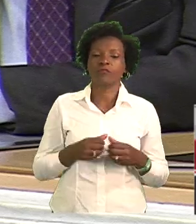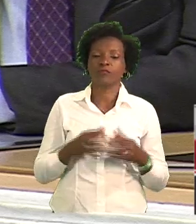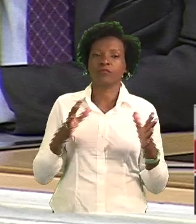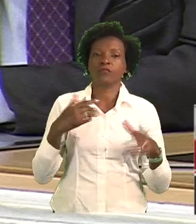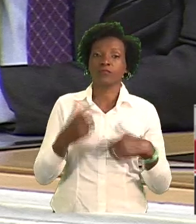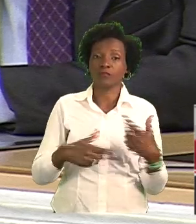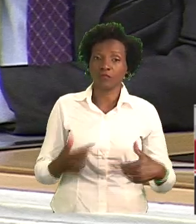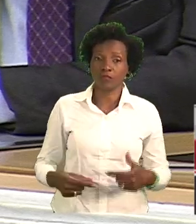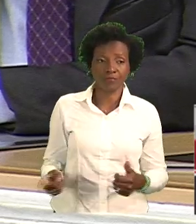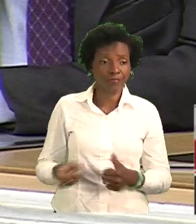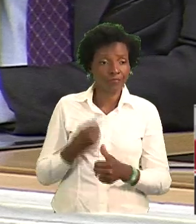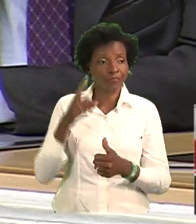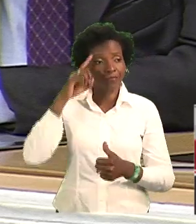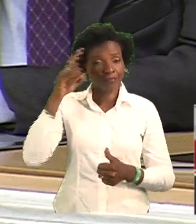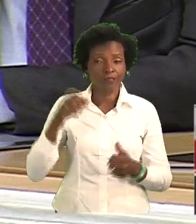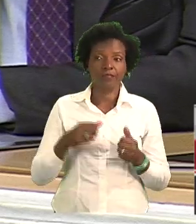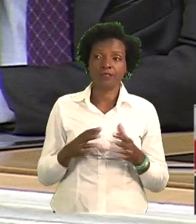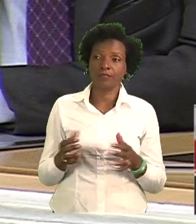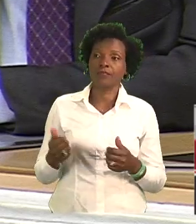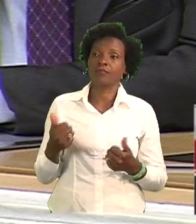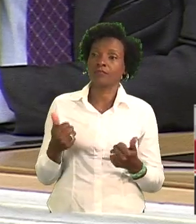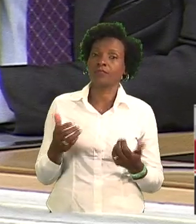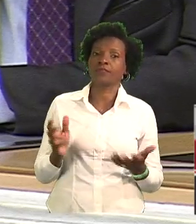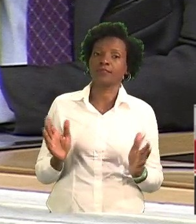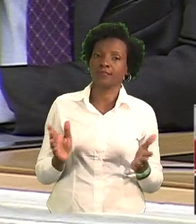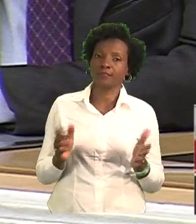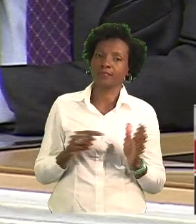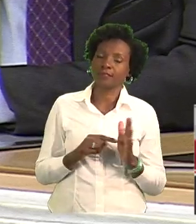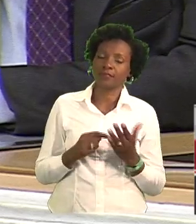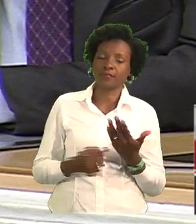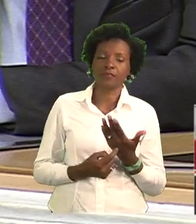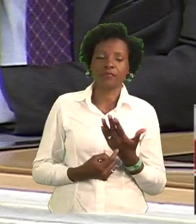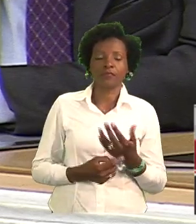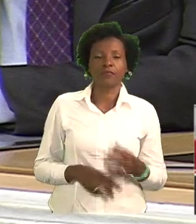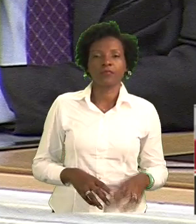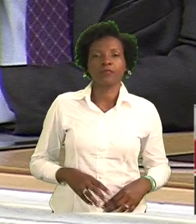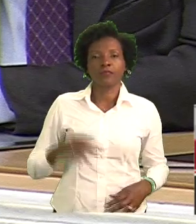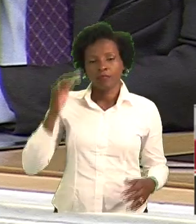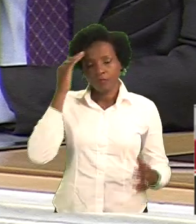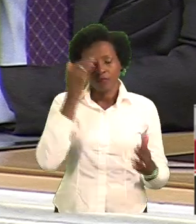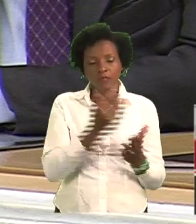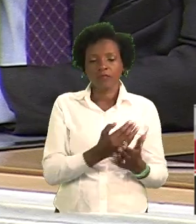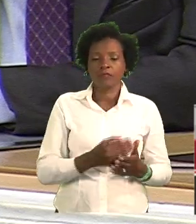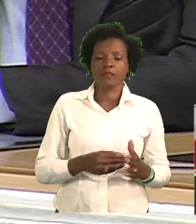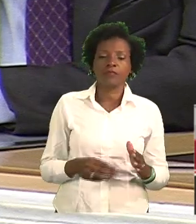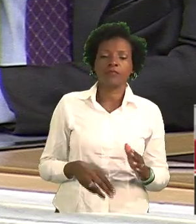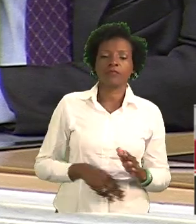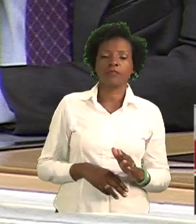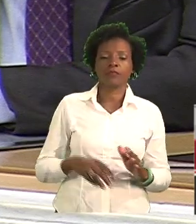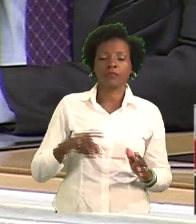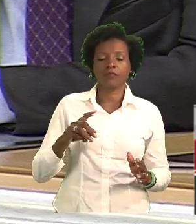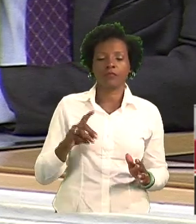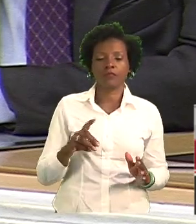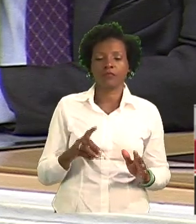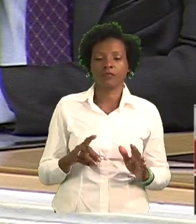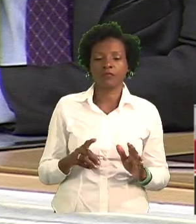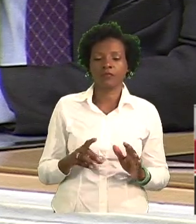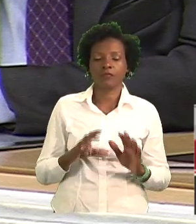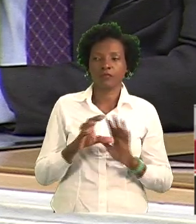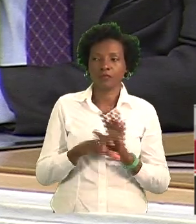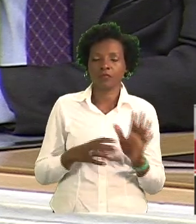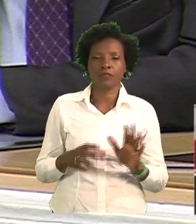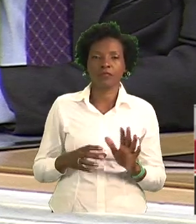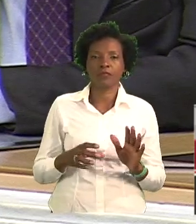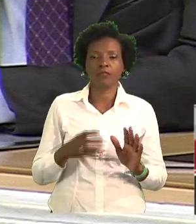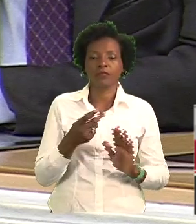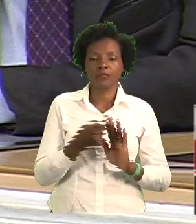já começamos bem esta presidência cumprindo determinação constitucional a dita a ordem do dia com os